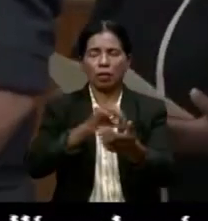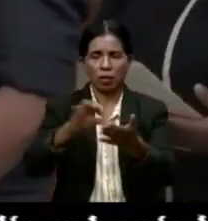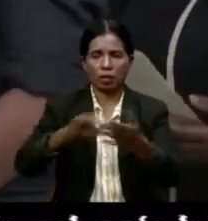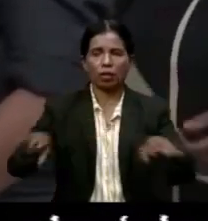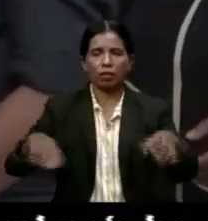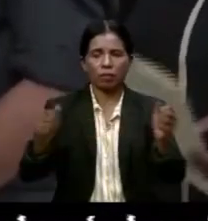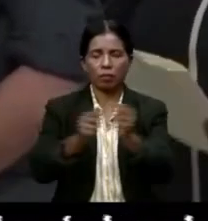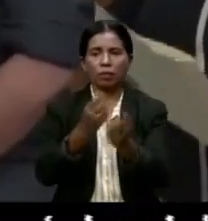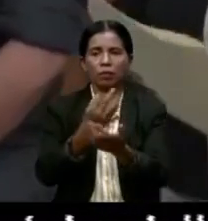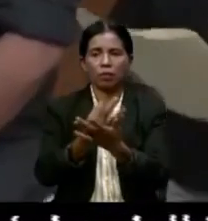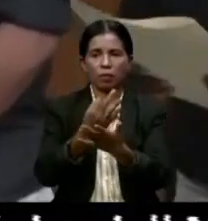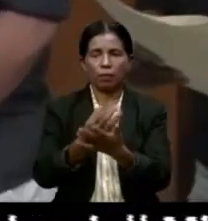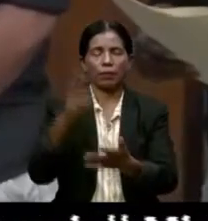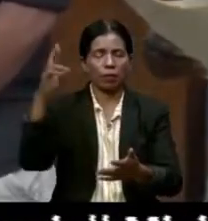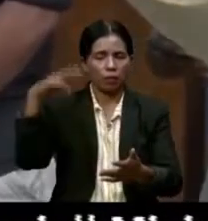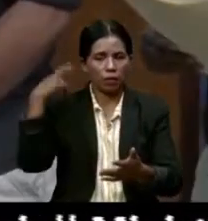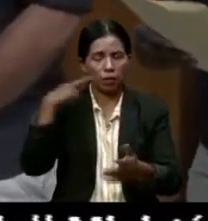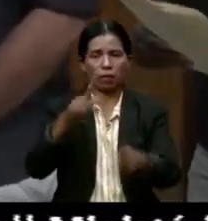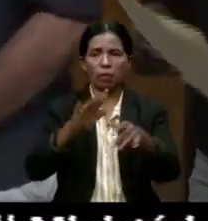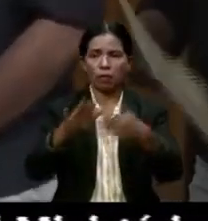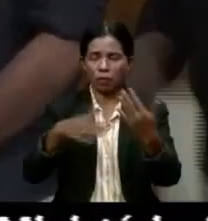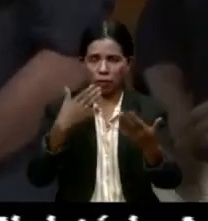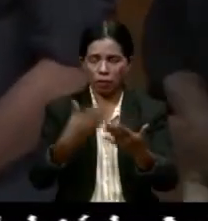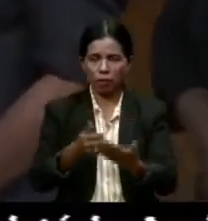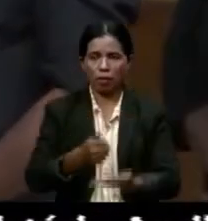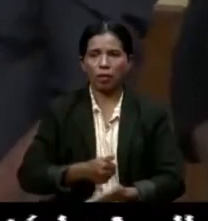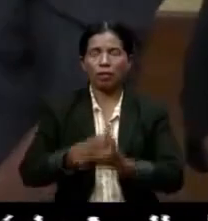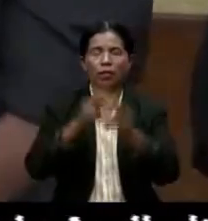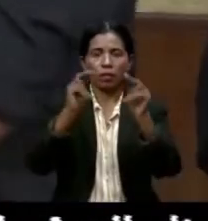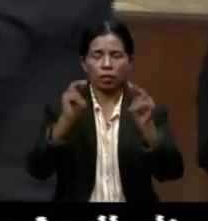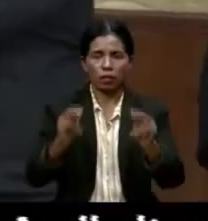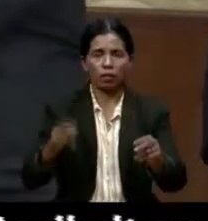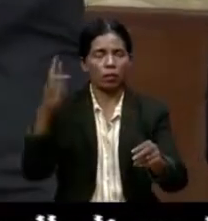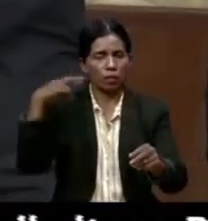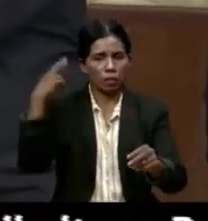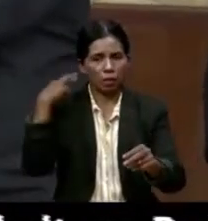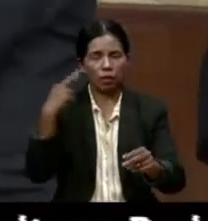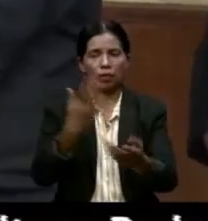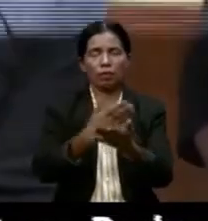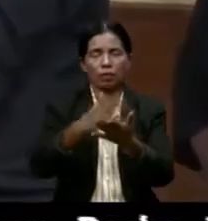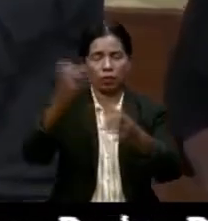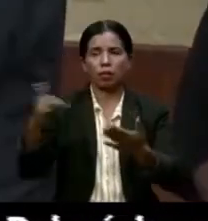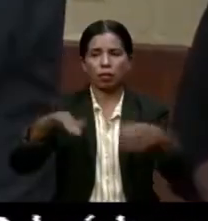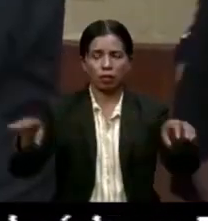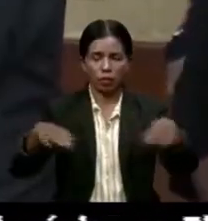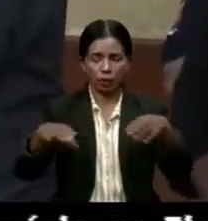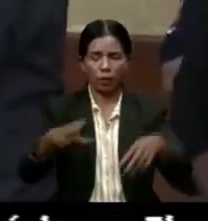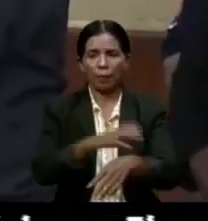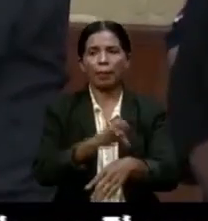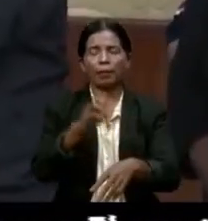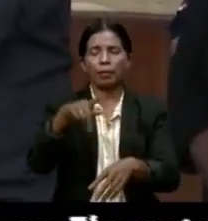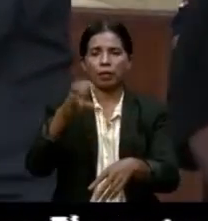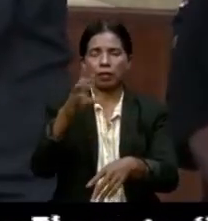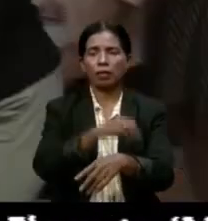contrato financeiro com a Rádio Comunidade Sira, ato sustenta a necessidade de Rádio União ou de melhora de Eclutan Sira. Espírito